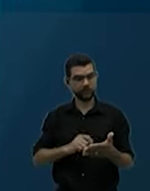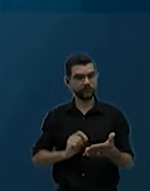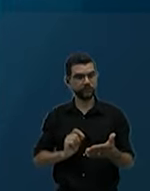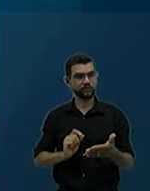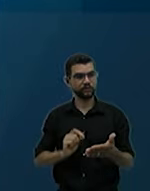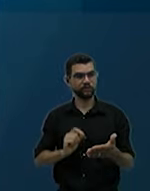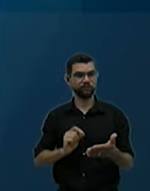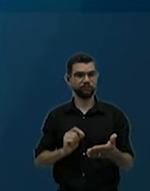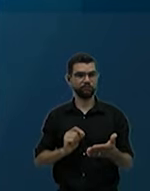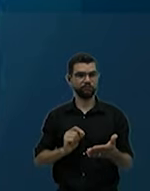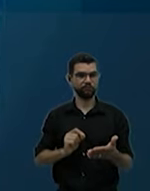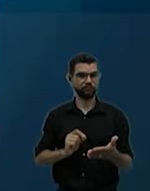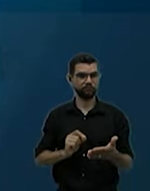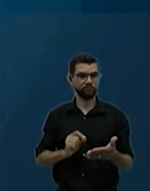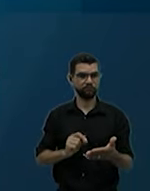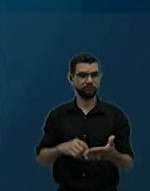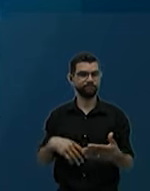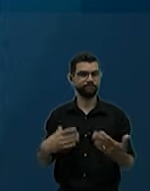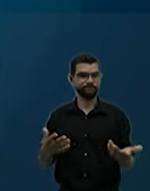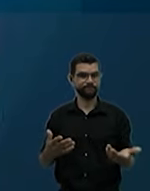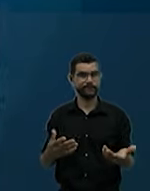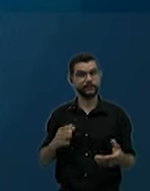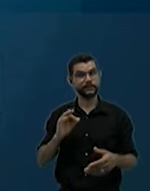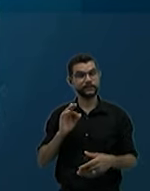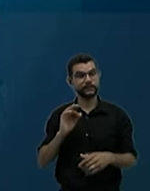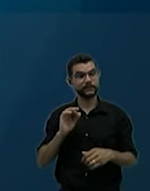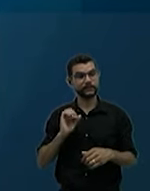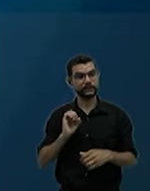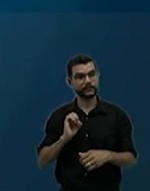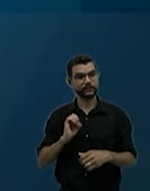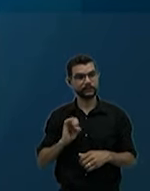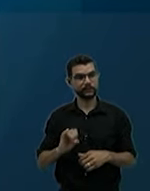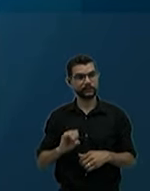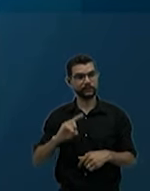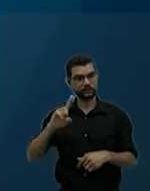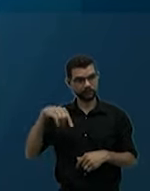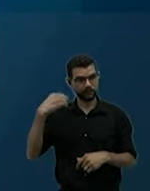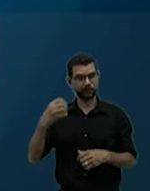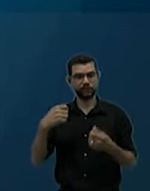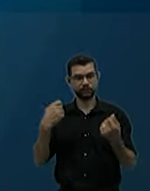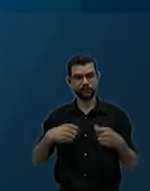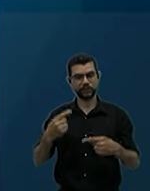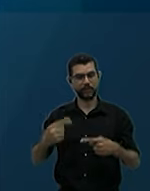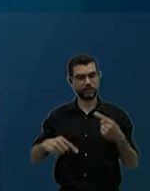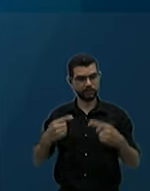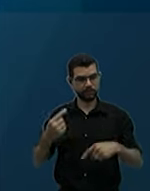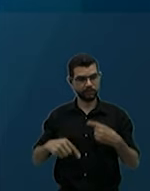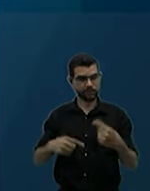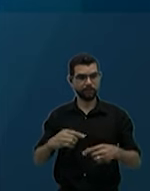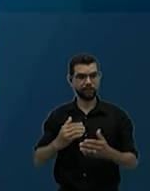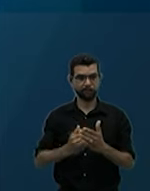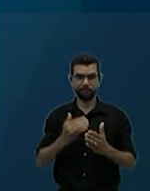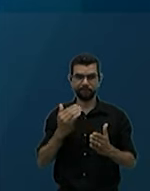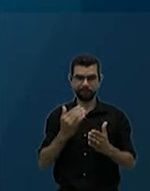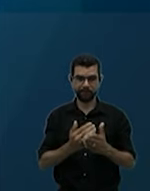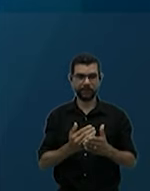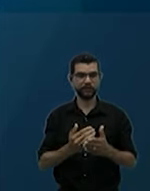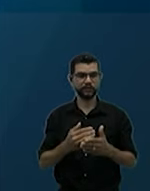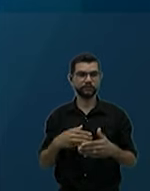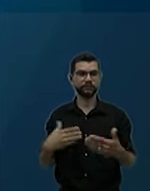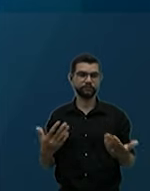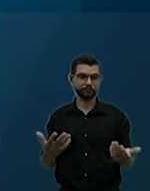tivermos que debater, acho que ficará mais fácil, se todos estiverem de acordo. A tese por mim sugerida